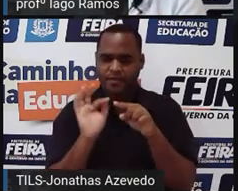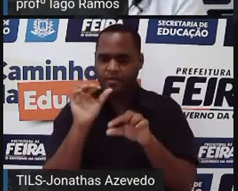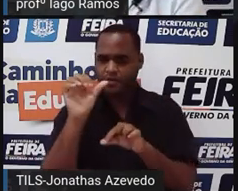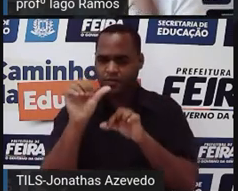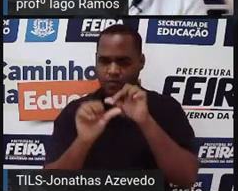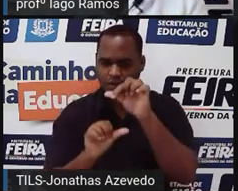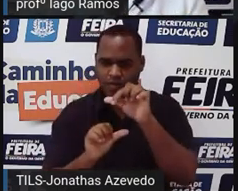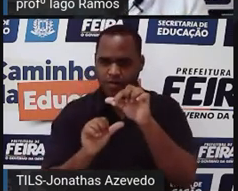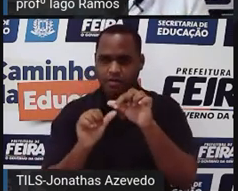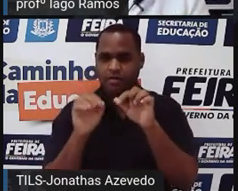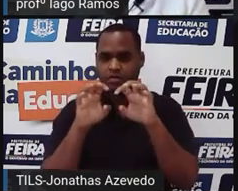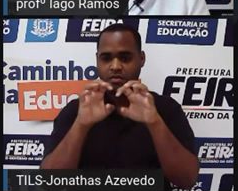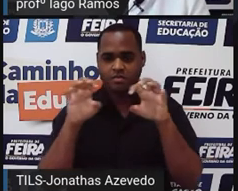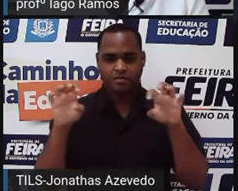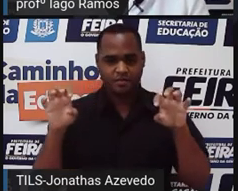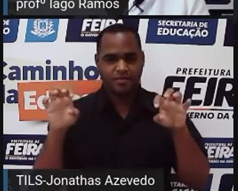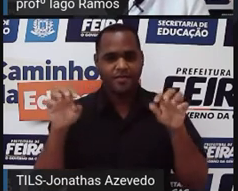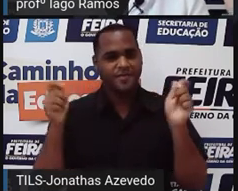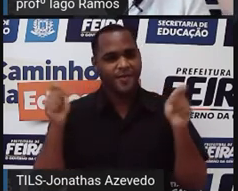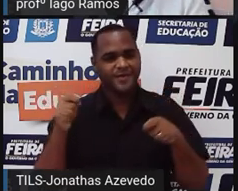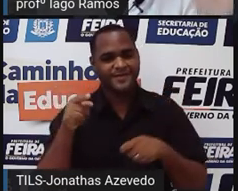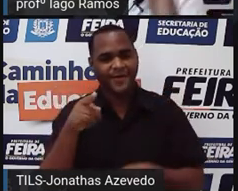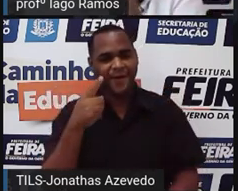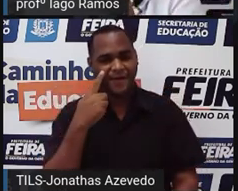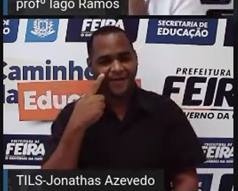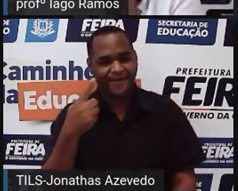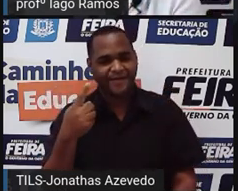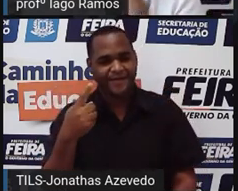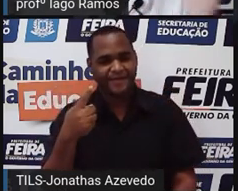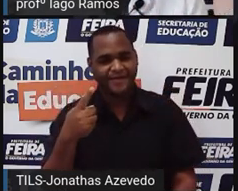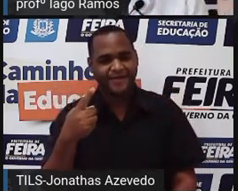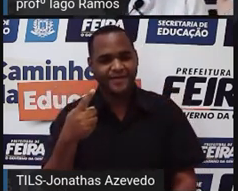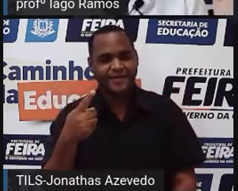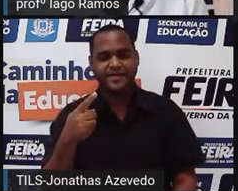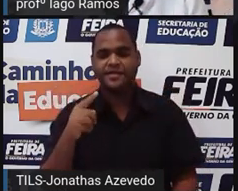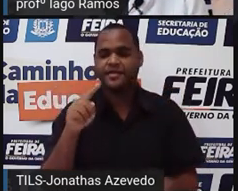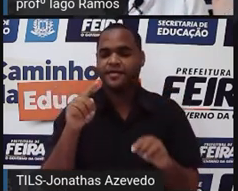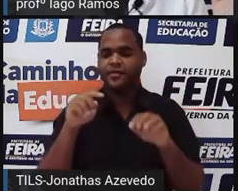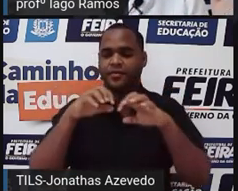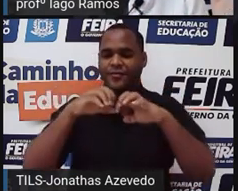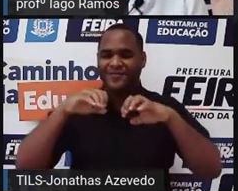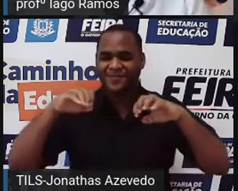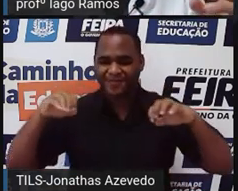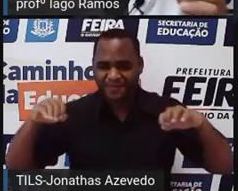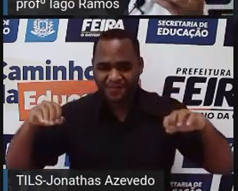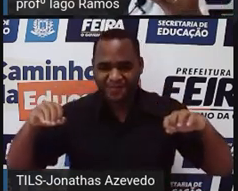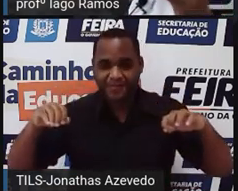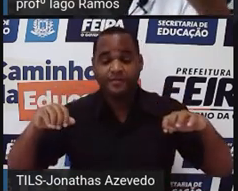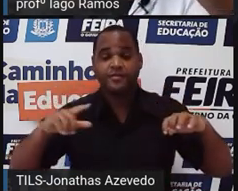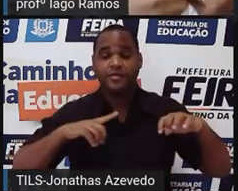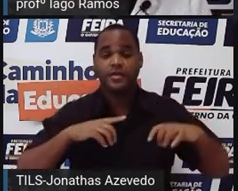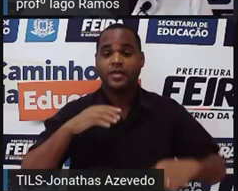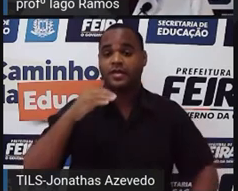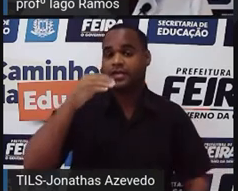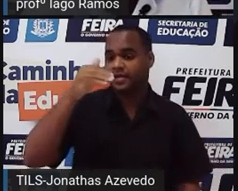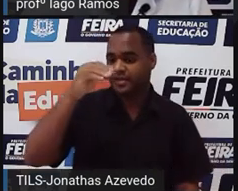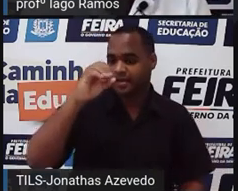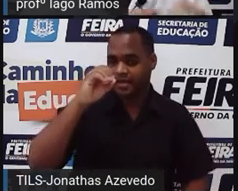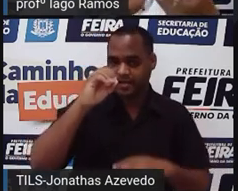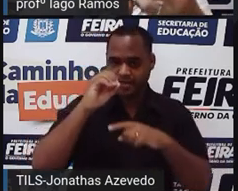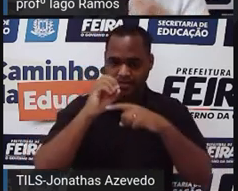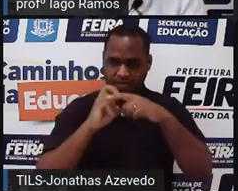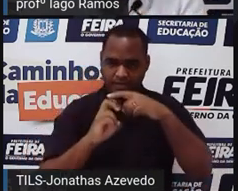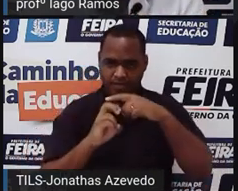né, em duas frações. Olha só, eu vou quebrar aquela fração ali em duas. Vai aparecer a fração 10